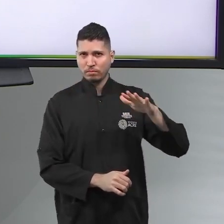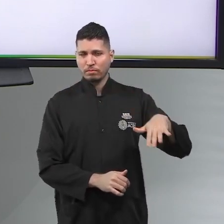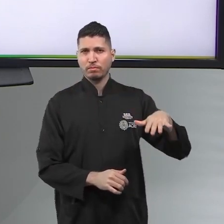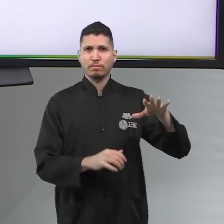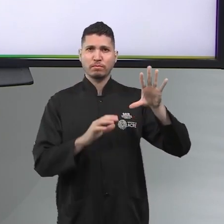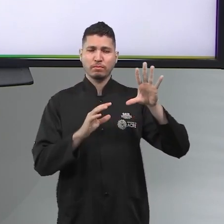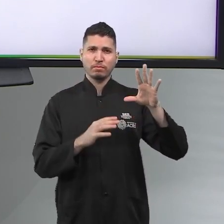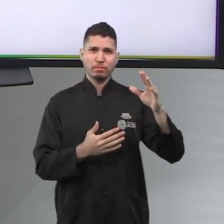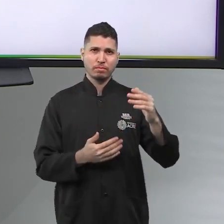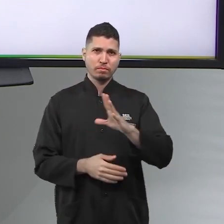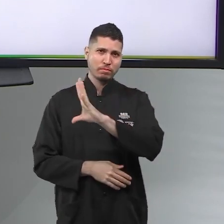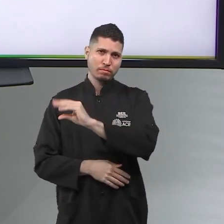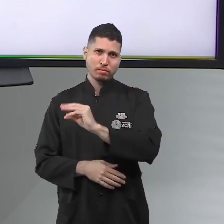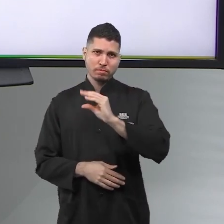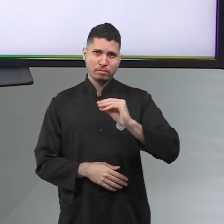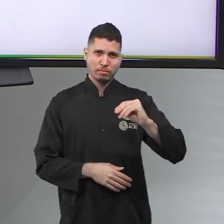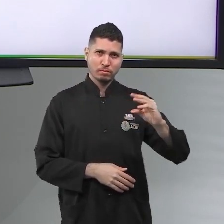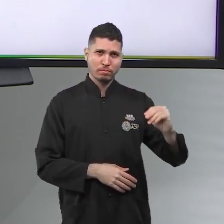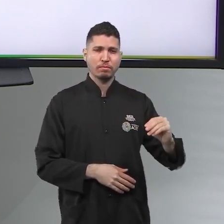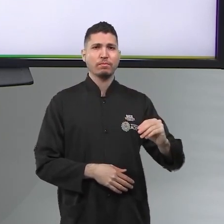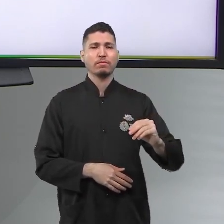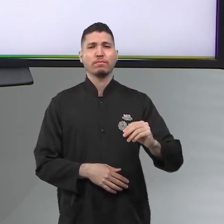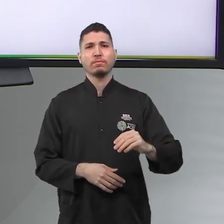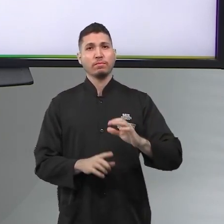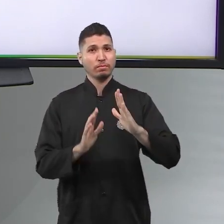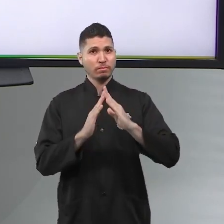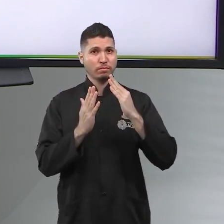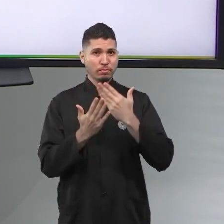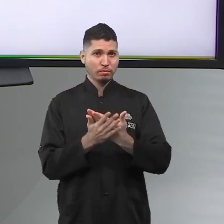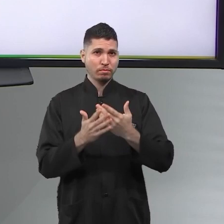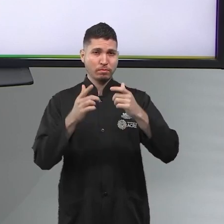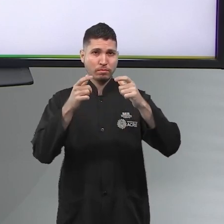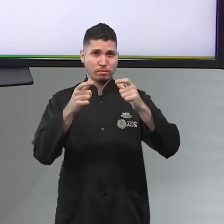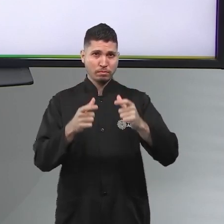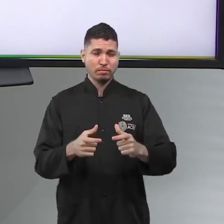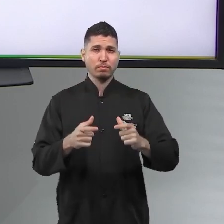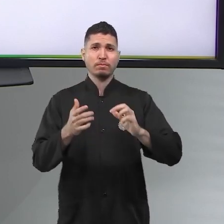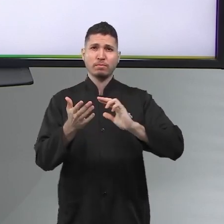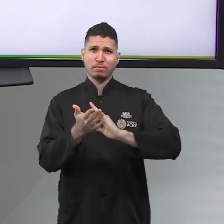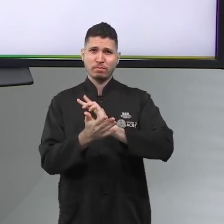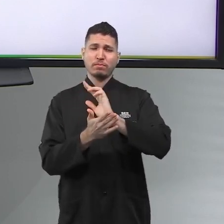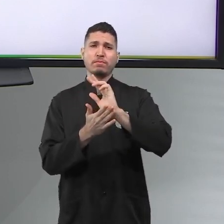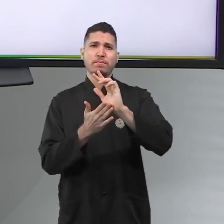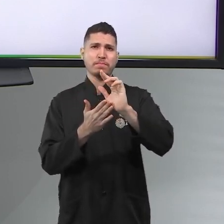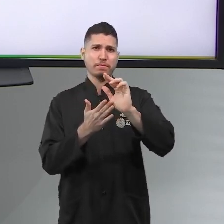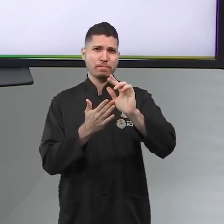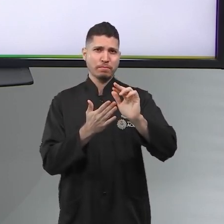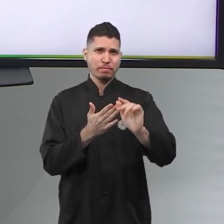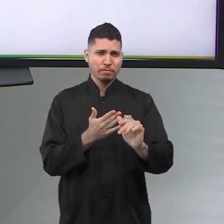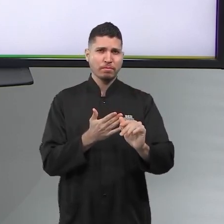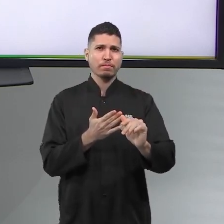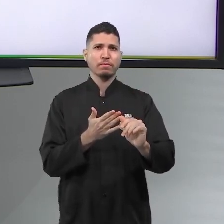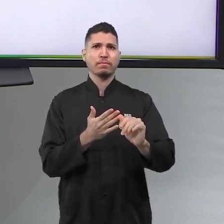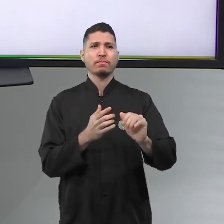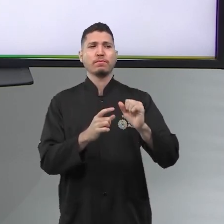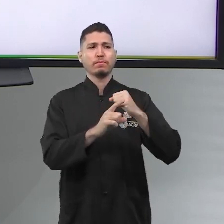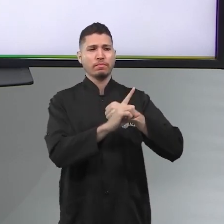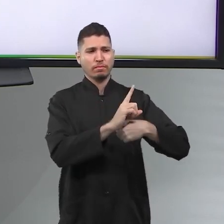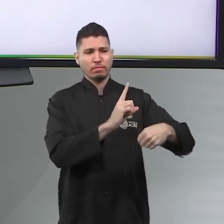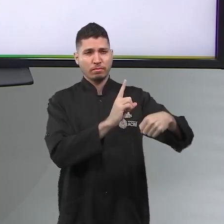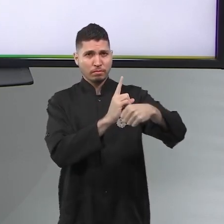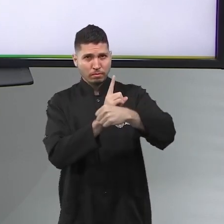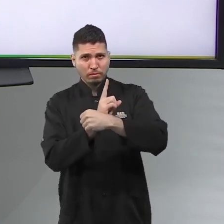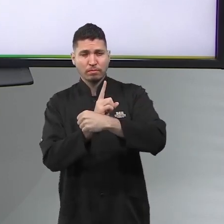já que a escola ela é um ambiente de muita variação, é um ambiente de diferenças